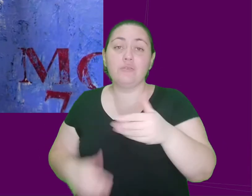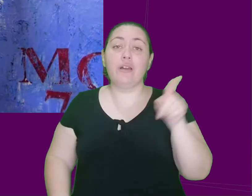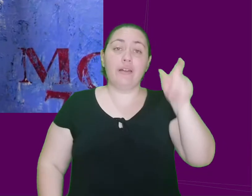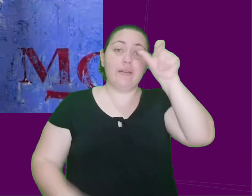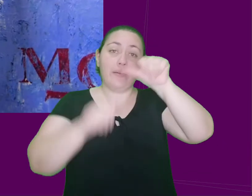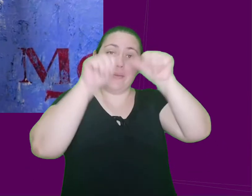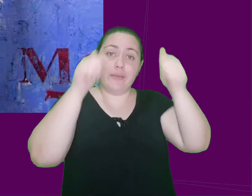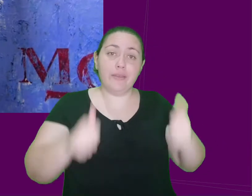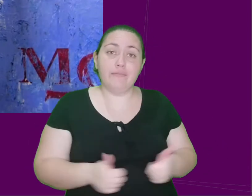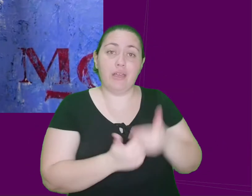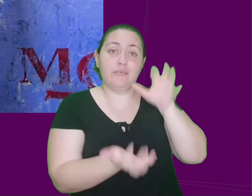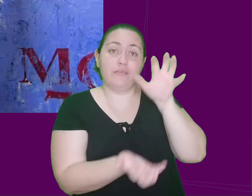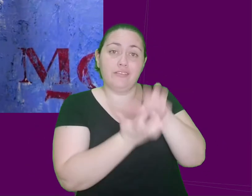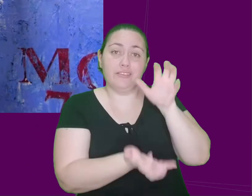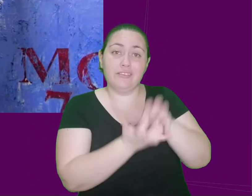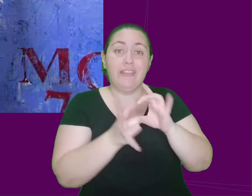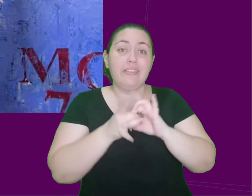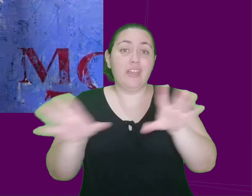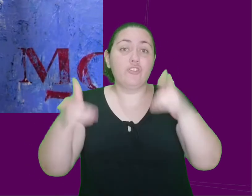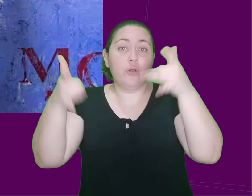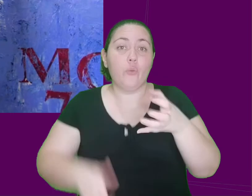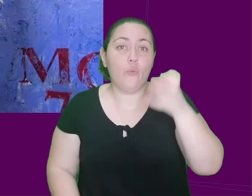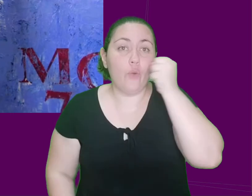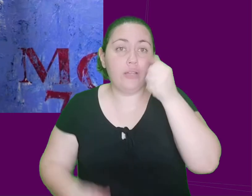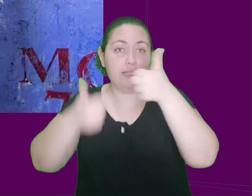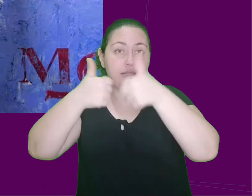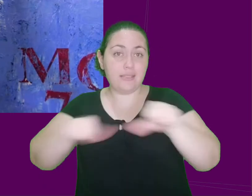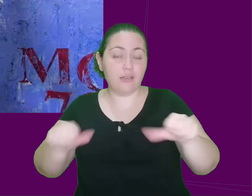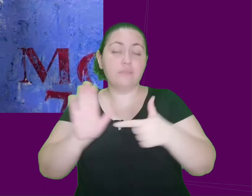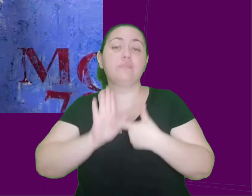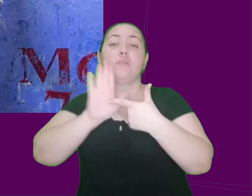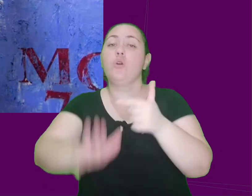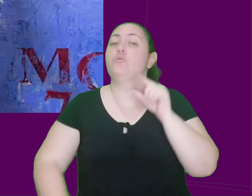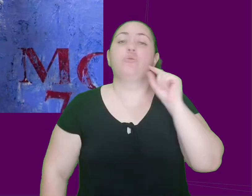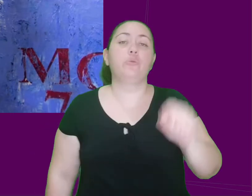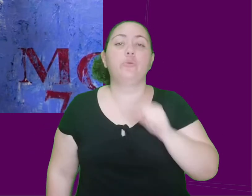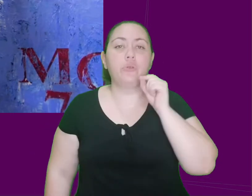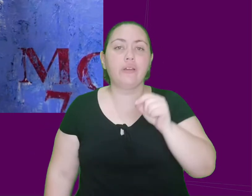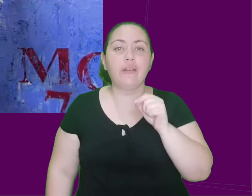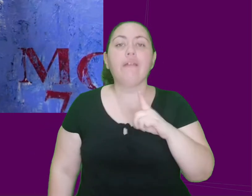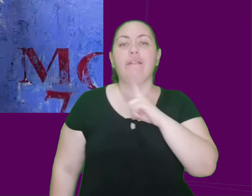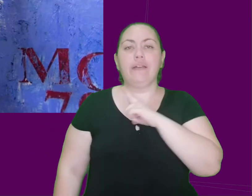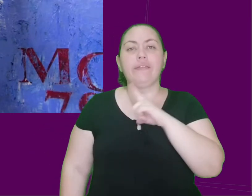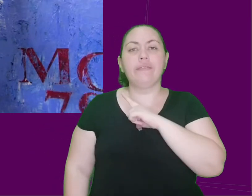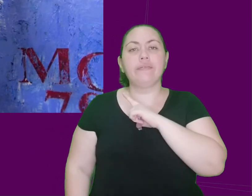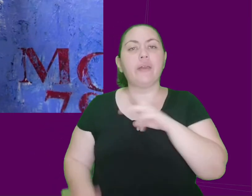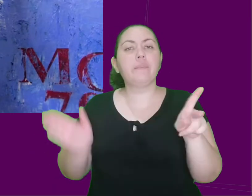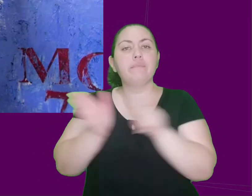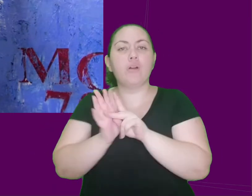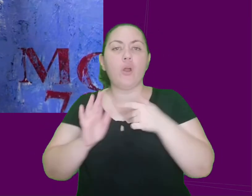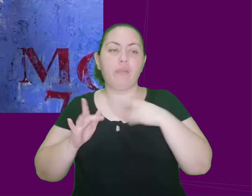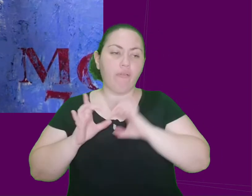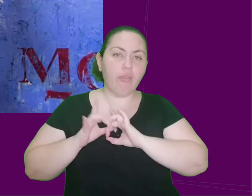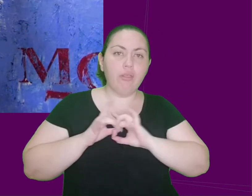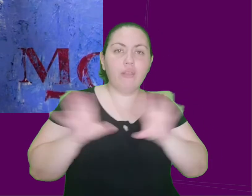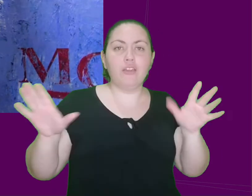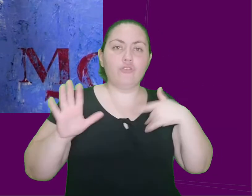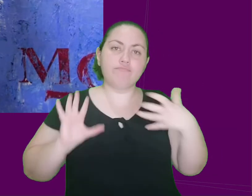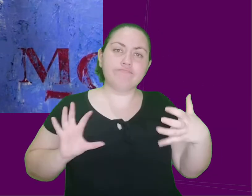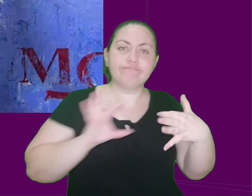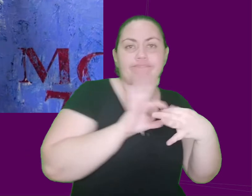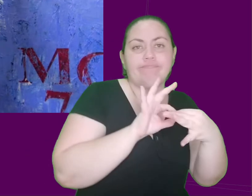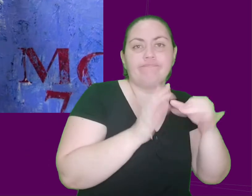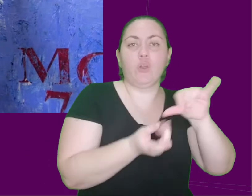dos contos de Deixe o Quarto Como Está diagnostica uma sujeição voluntária ao capital, ou melhor, frente a um